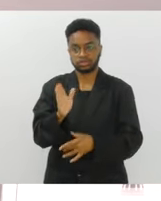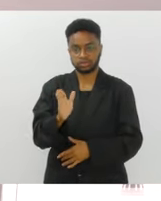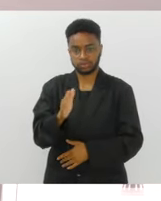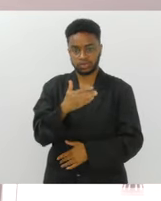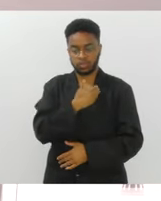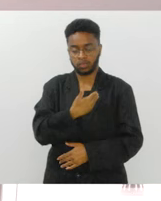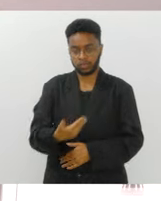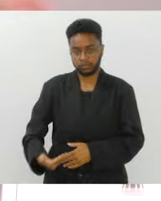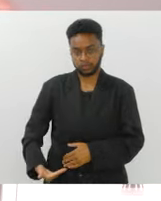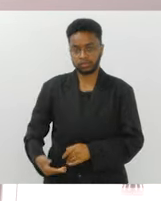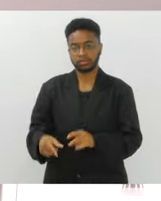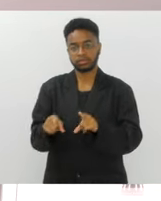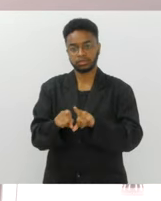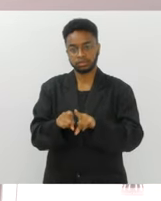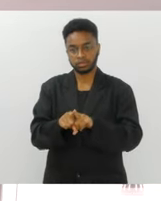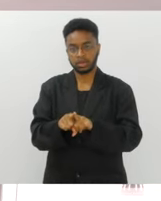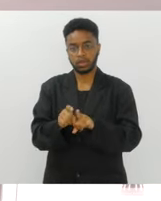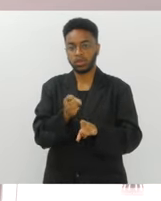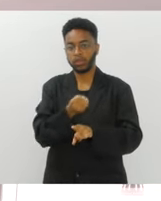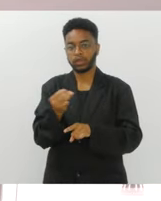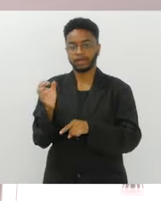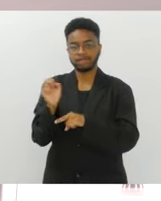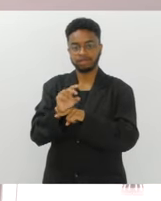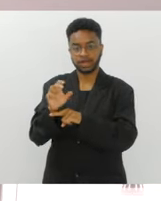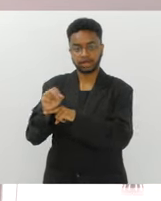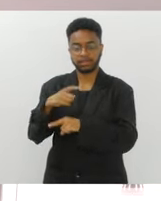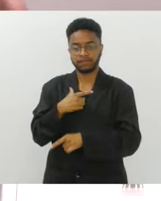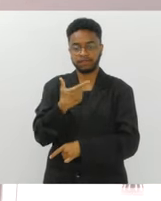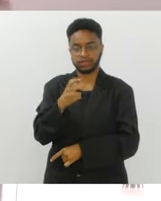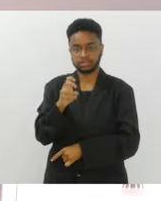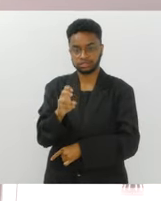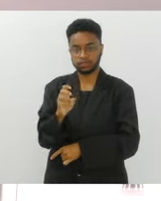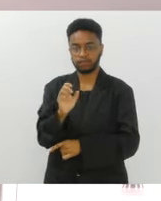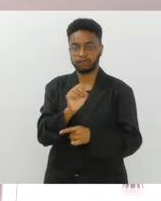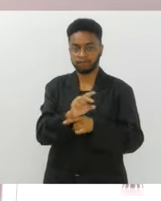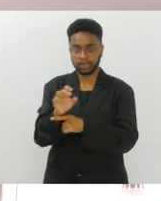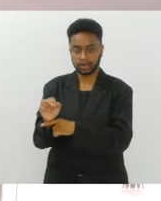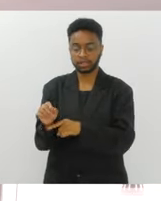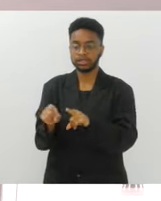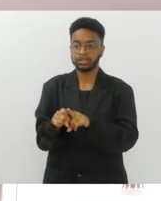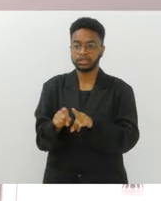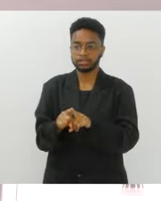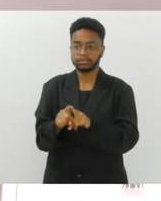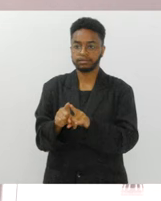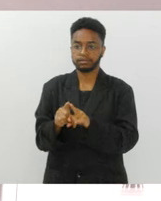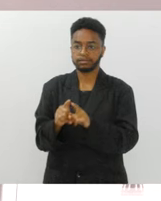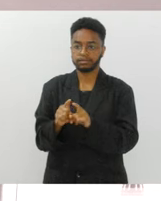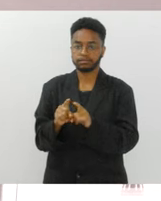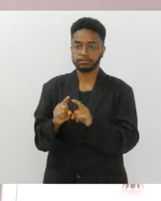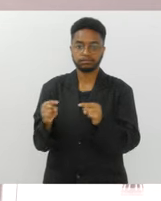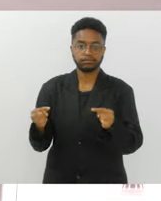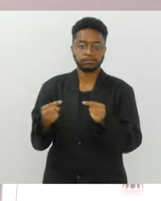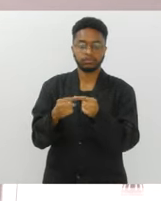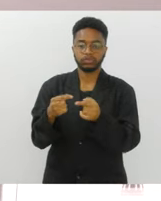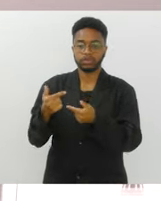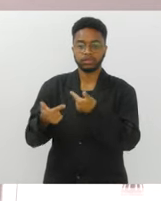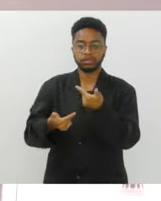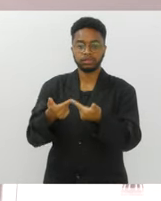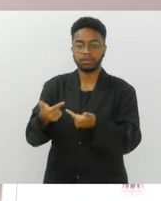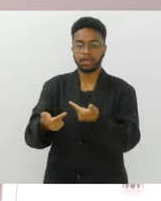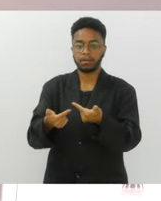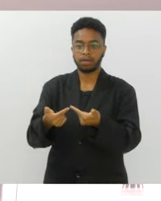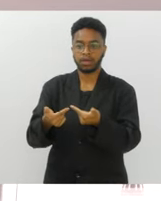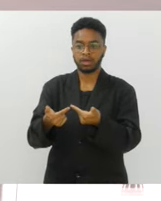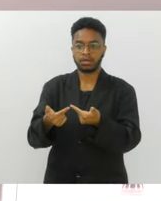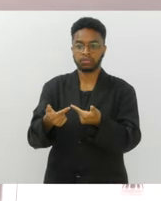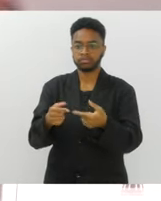governo do Estado também o número de vagas, que serão 25 vagas, o que isso é determinante para o trabalho da